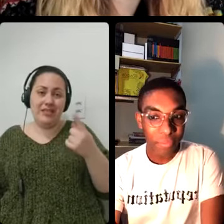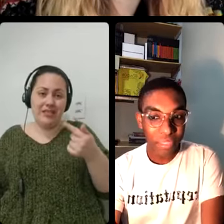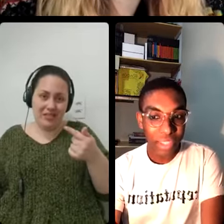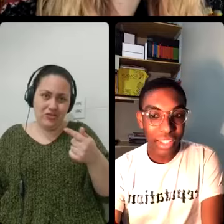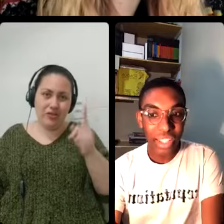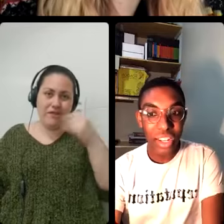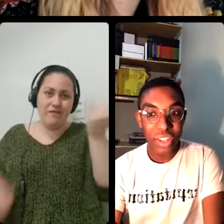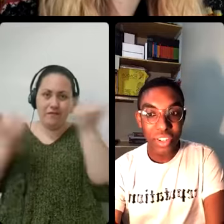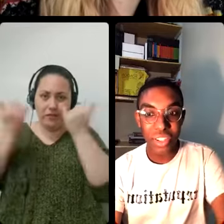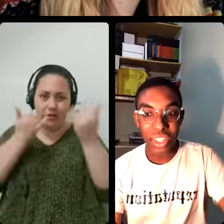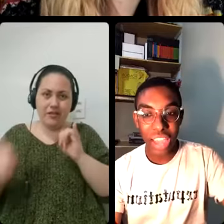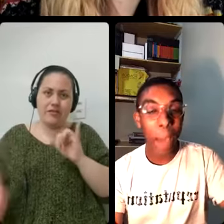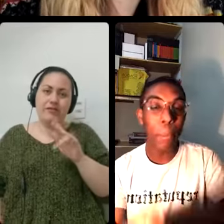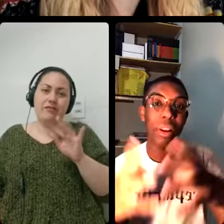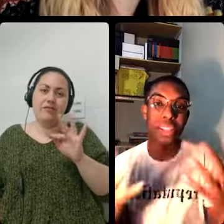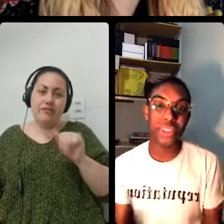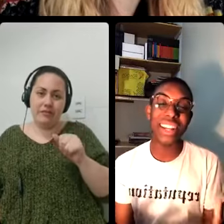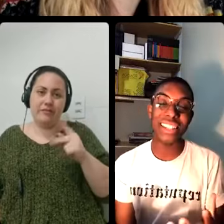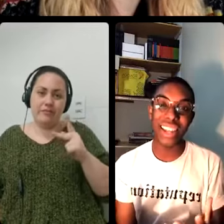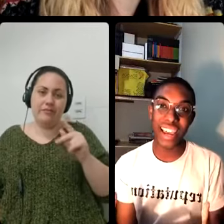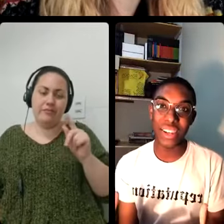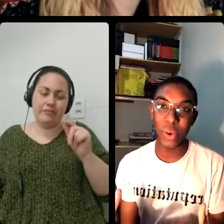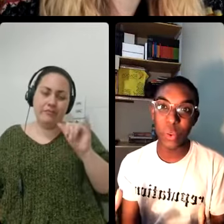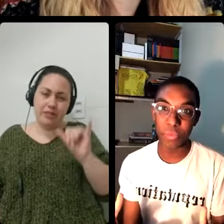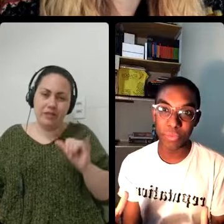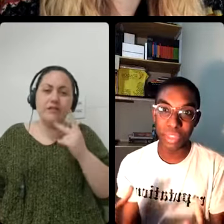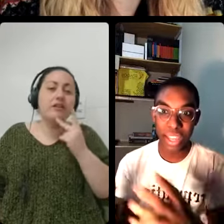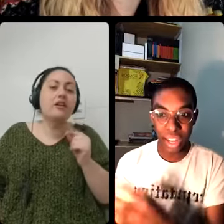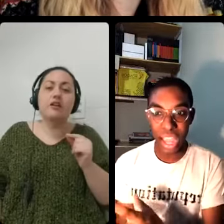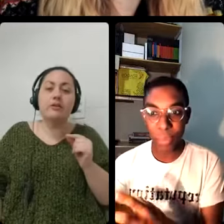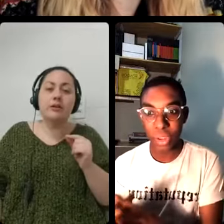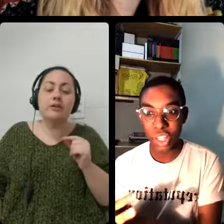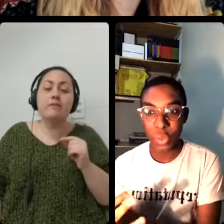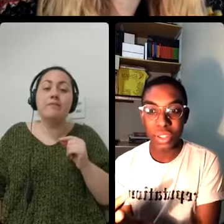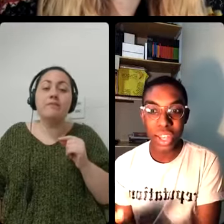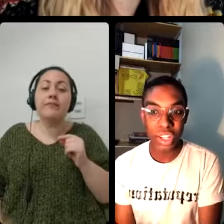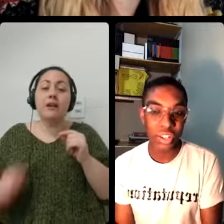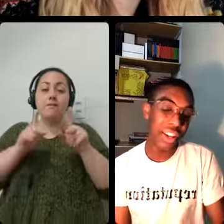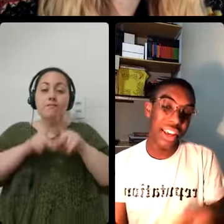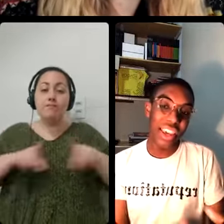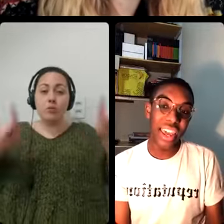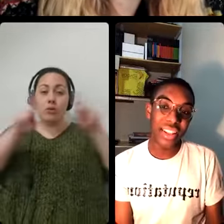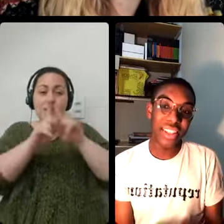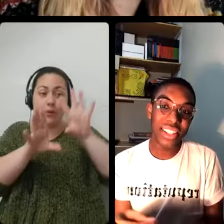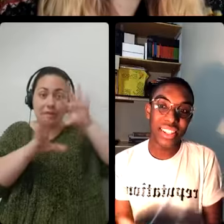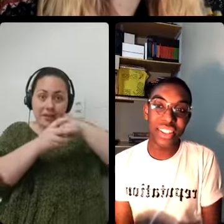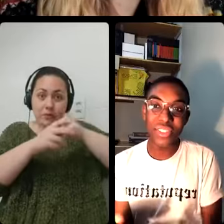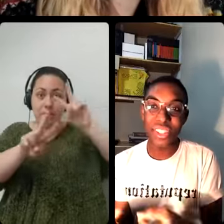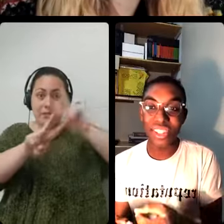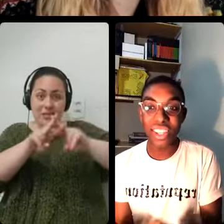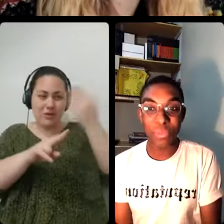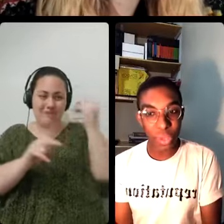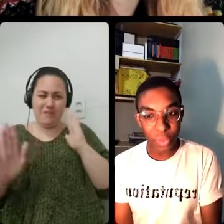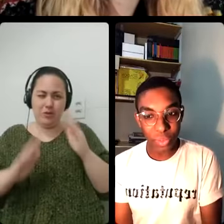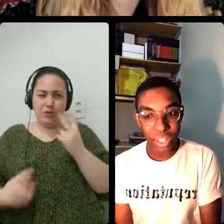Infopen, que ele diz que a população carcerária, naquela época, em 2017, era de